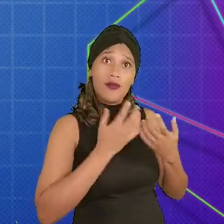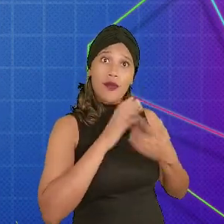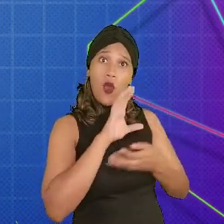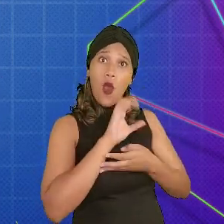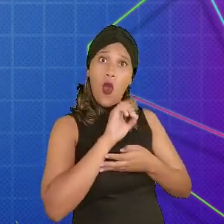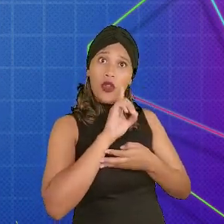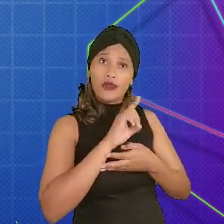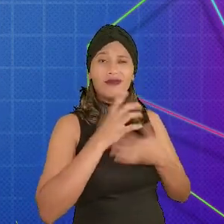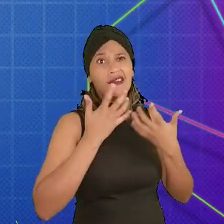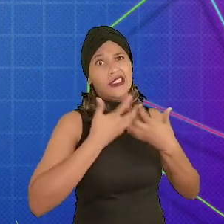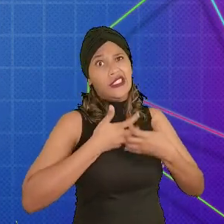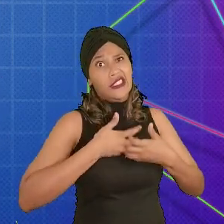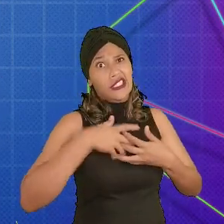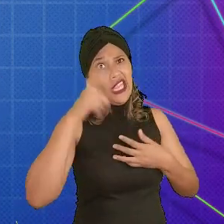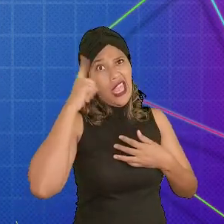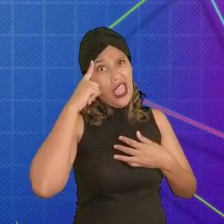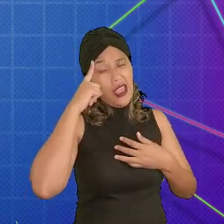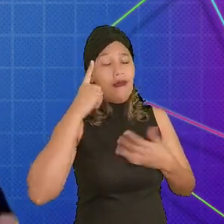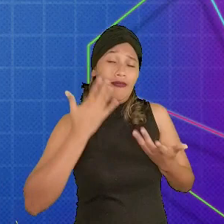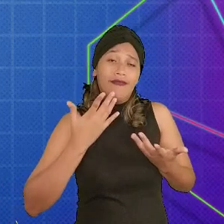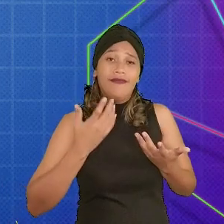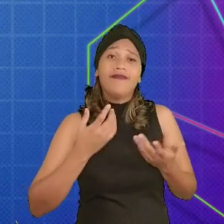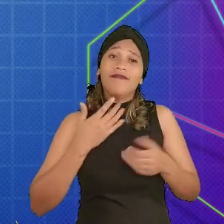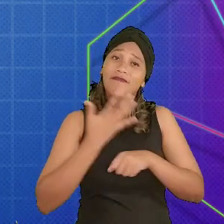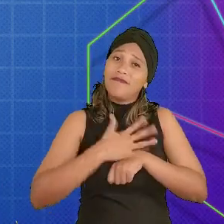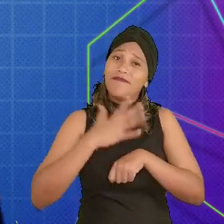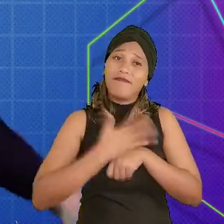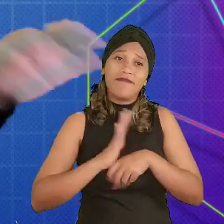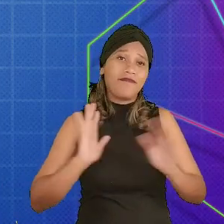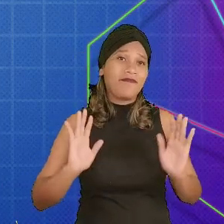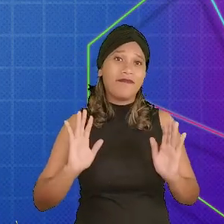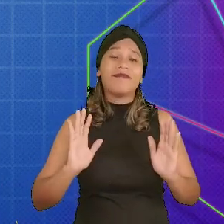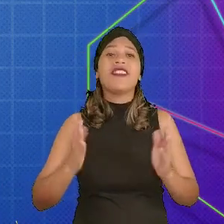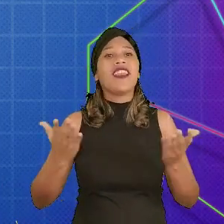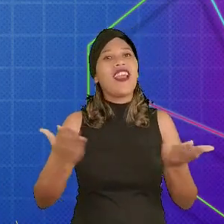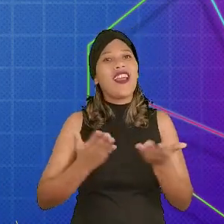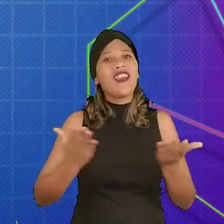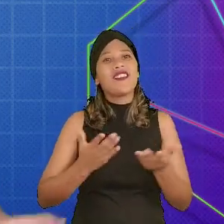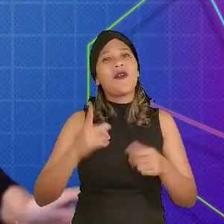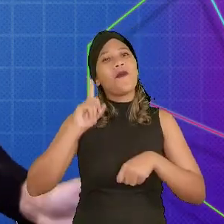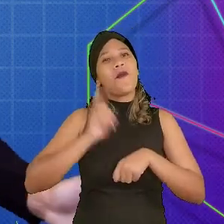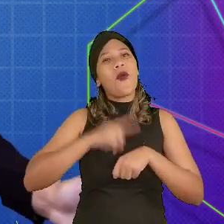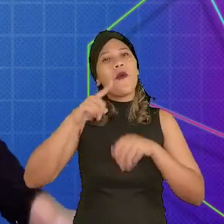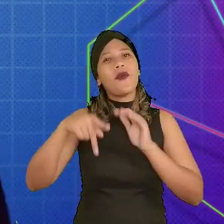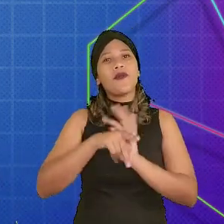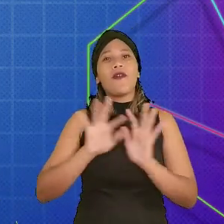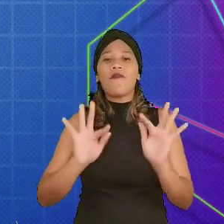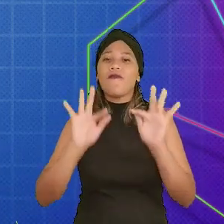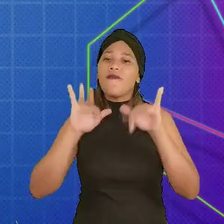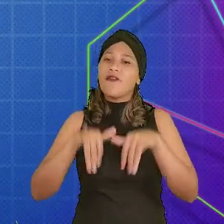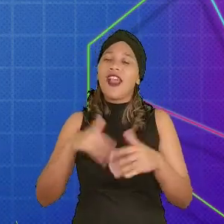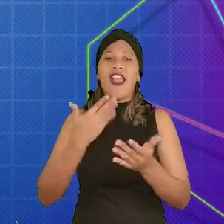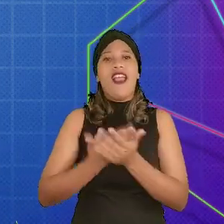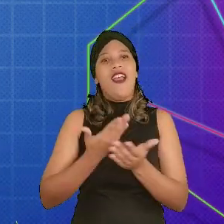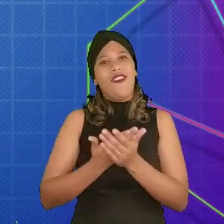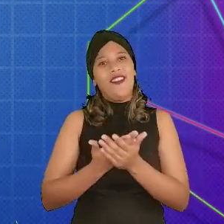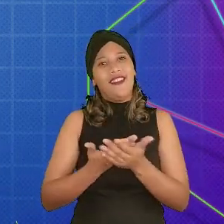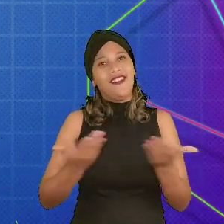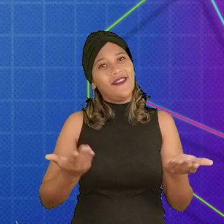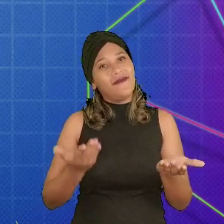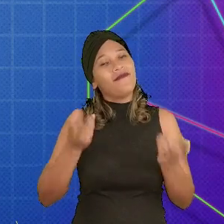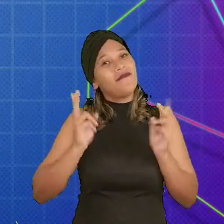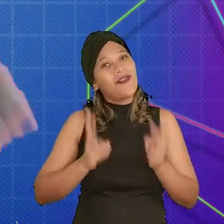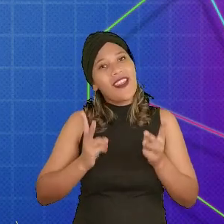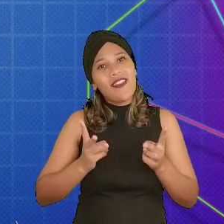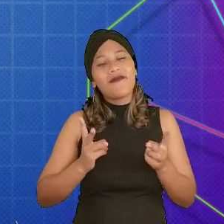desses códigos, por mais complicados que pareçam. Galerinha, aqui estamos chegando a mais um momento que finalizamos a nossa aula.